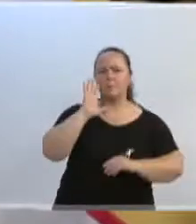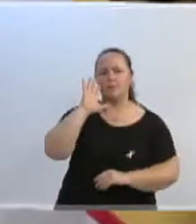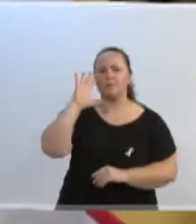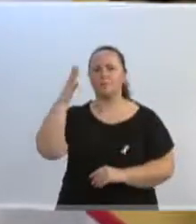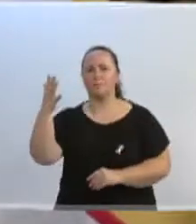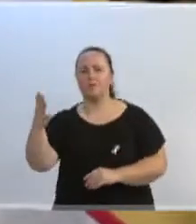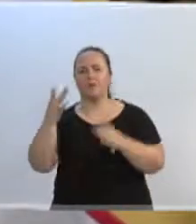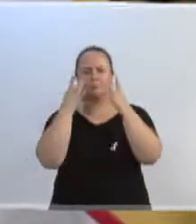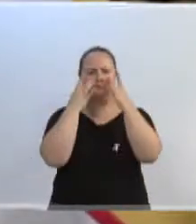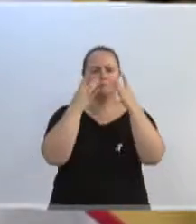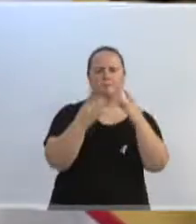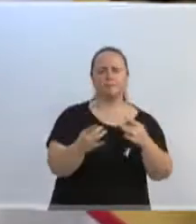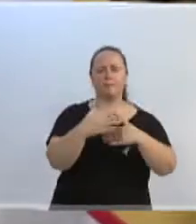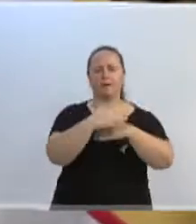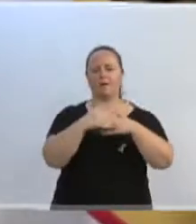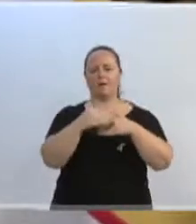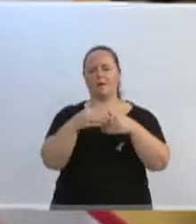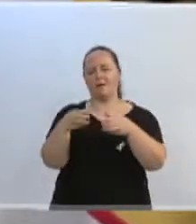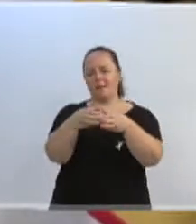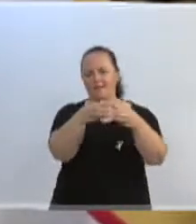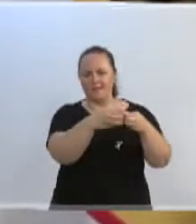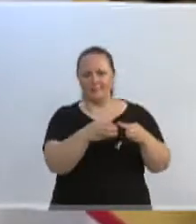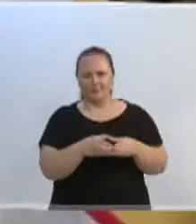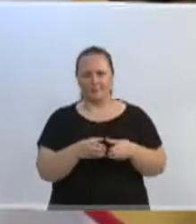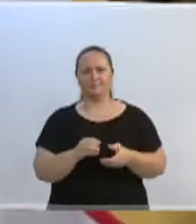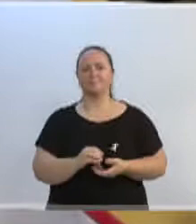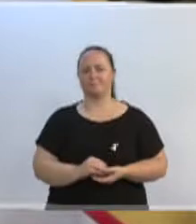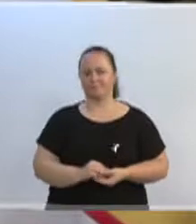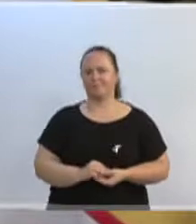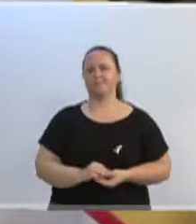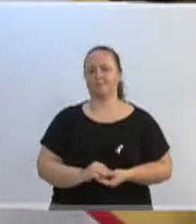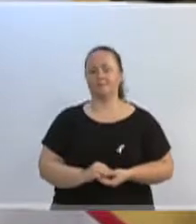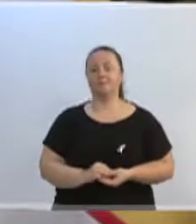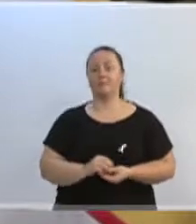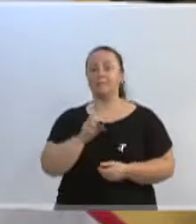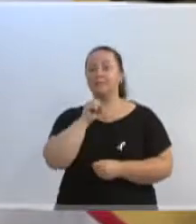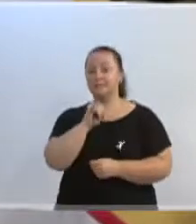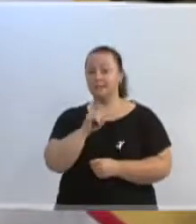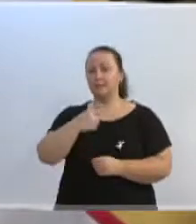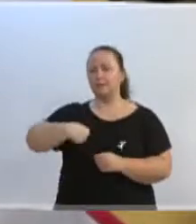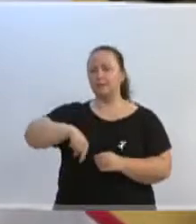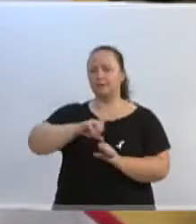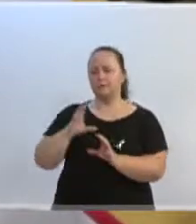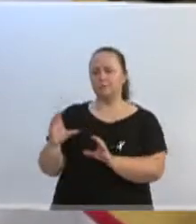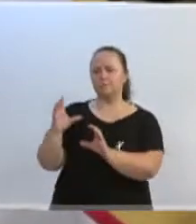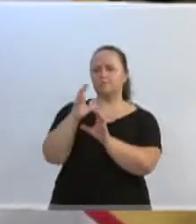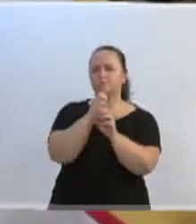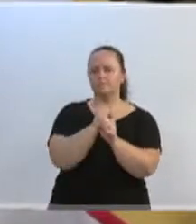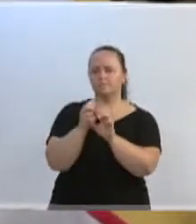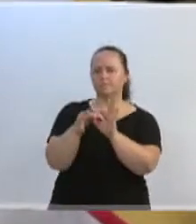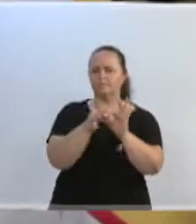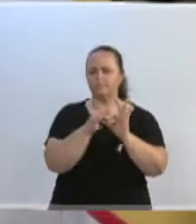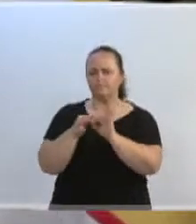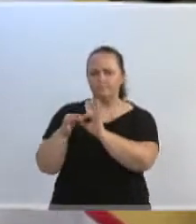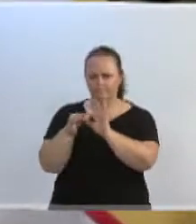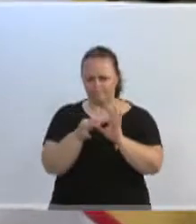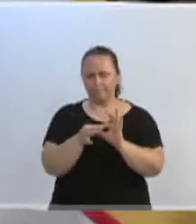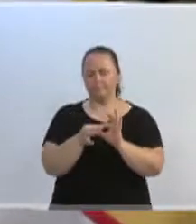carinho para todas essas demandas, porque se nós formos juntar, e essa união é importante, juntar